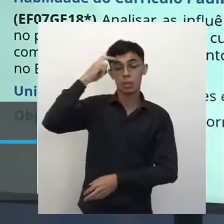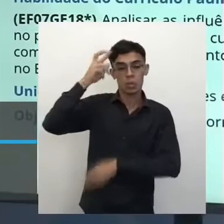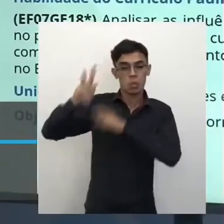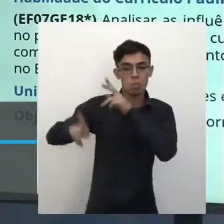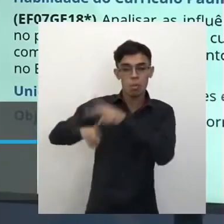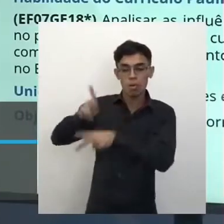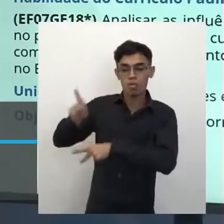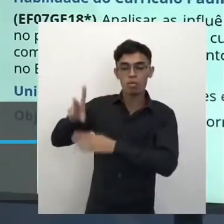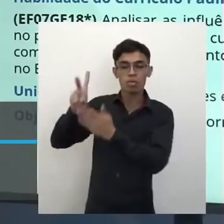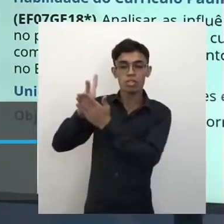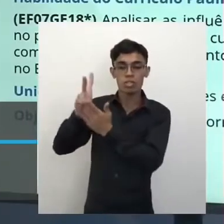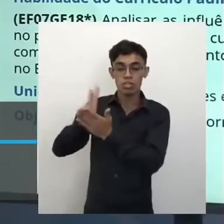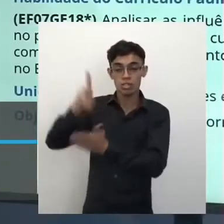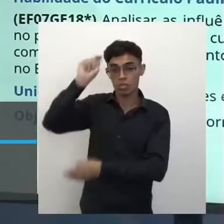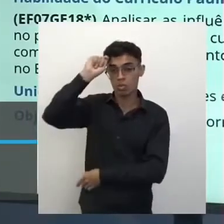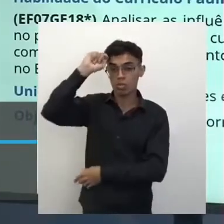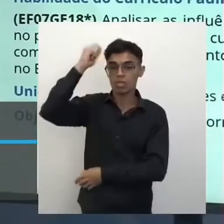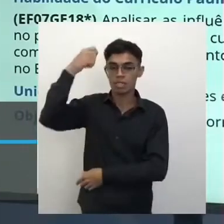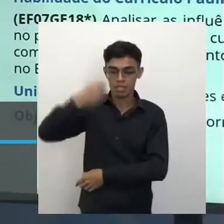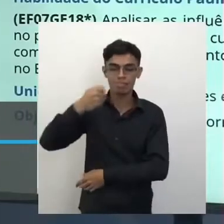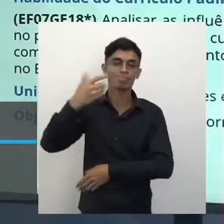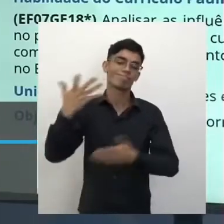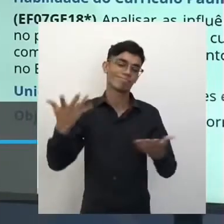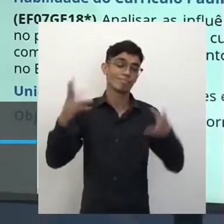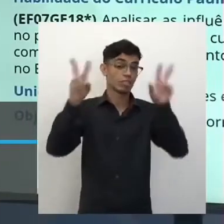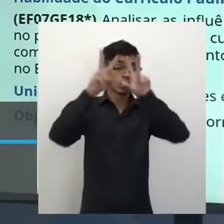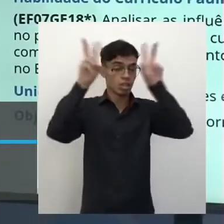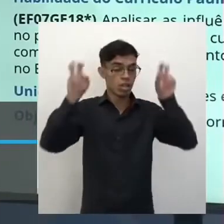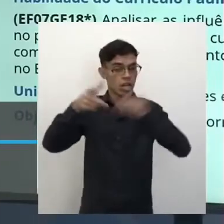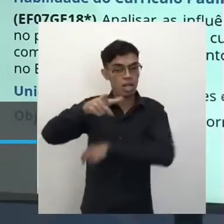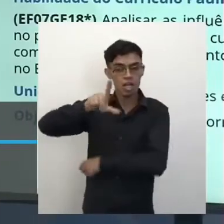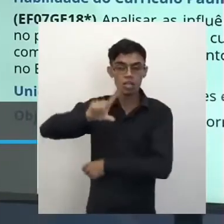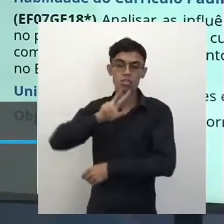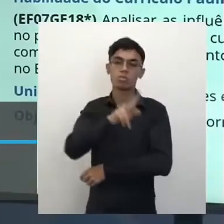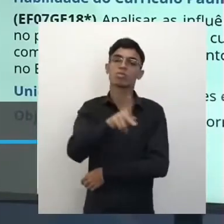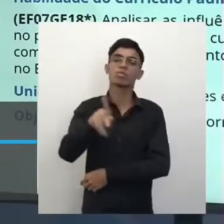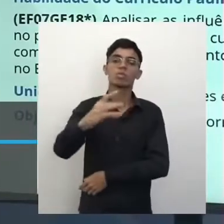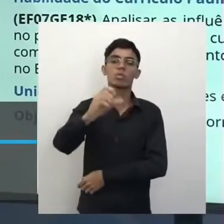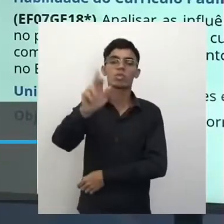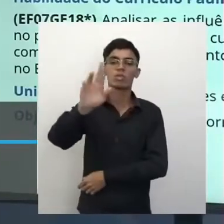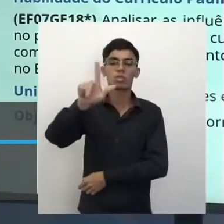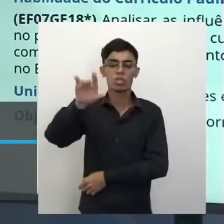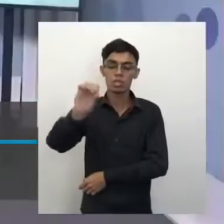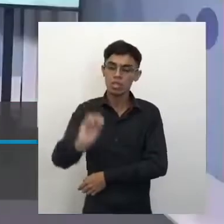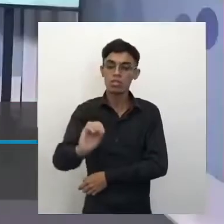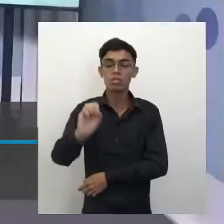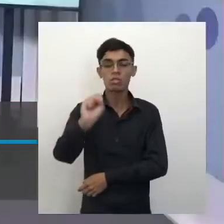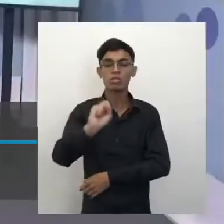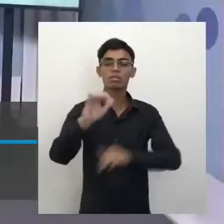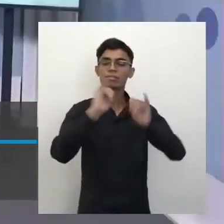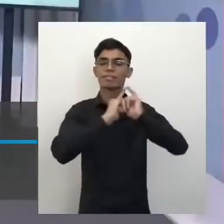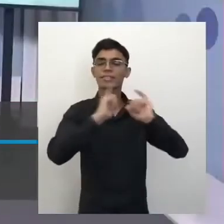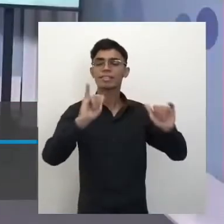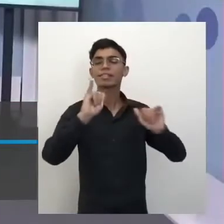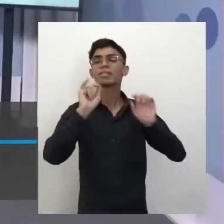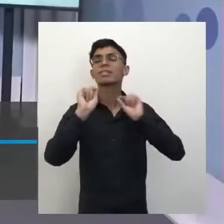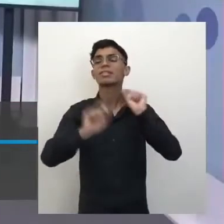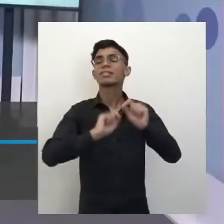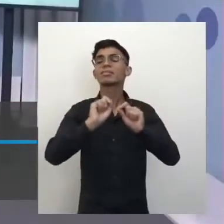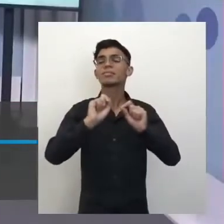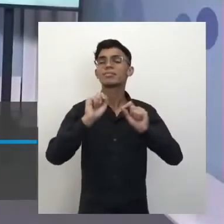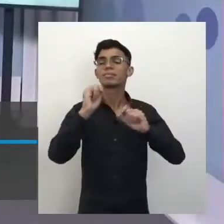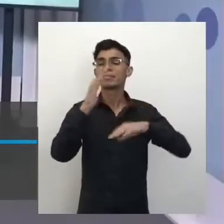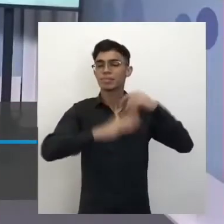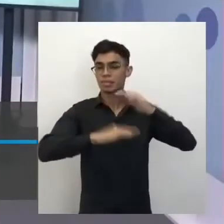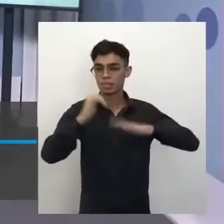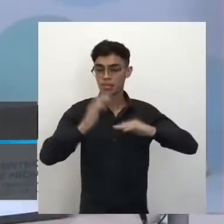aí e também da indígena. Mas antes, o professor Carlos vai falar o que nós vamos trabalhar hoje. Legal, se liga